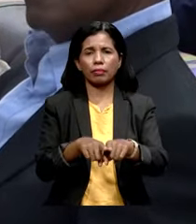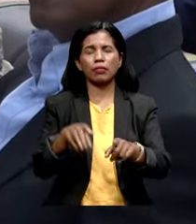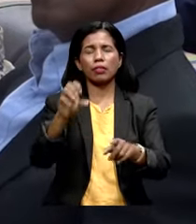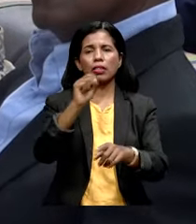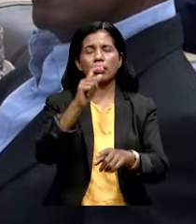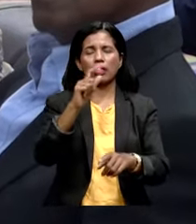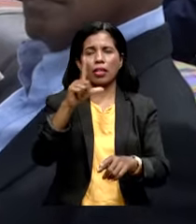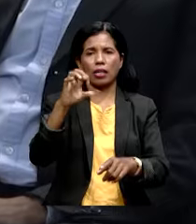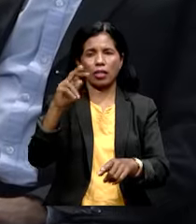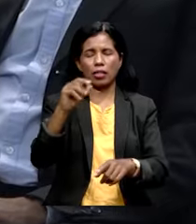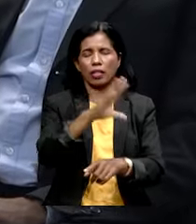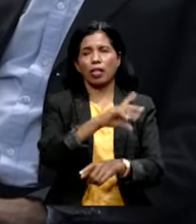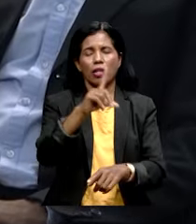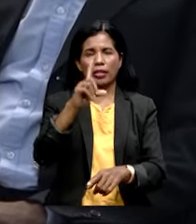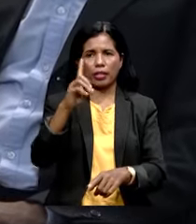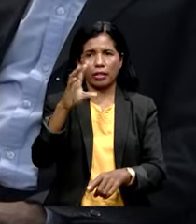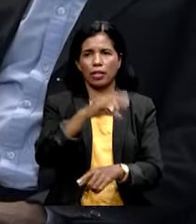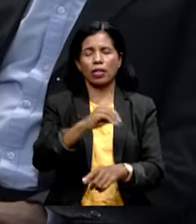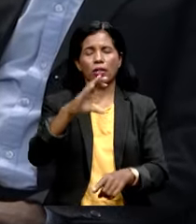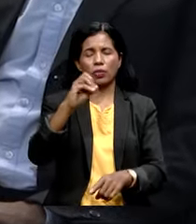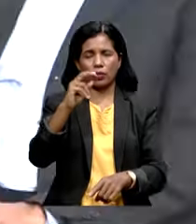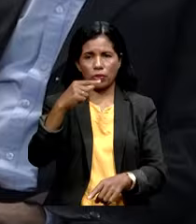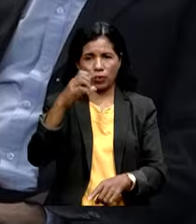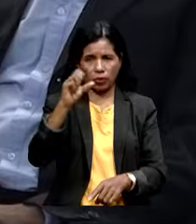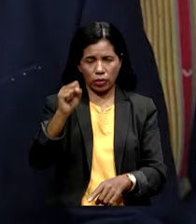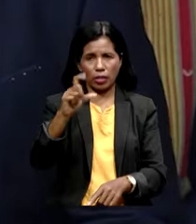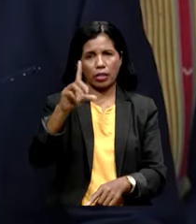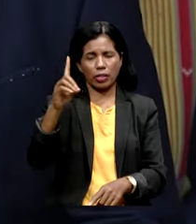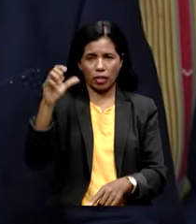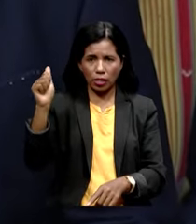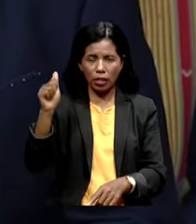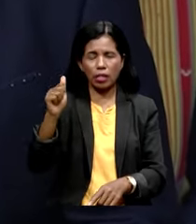Starlink Timor Unipessoal LDA, Gonçoa Unipessoal LDA,